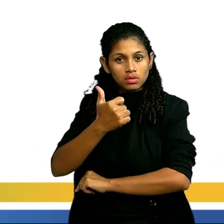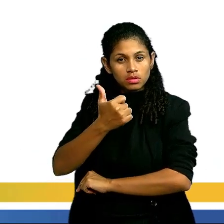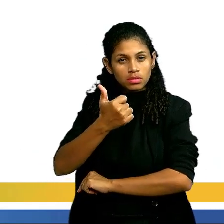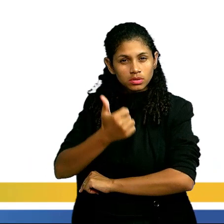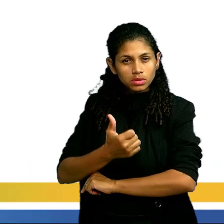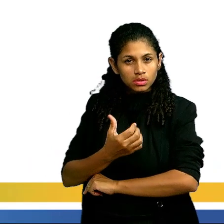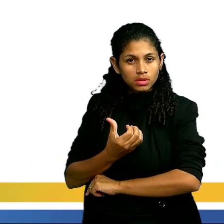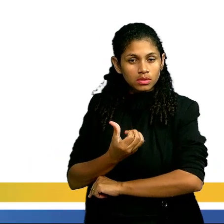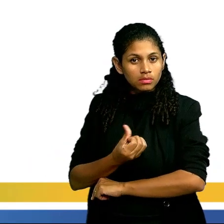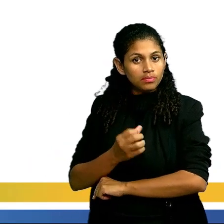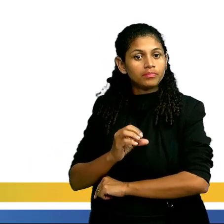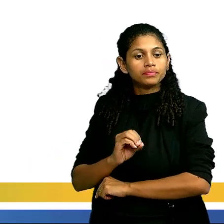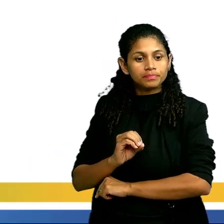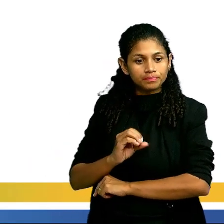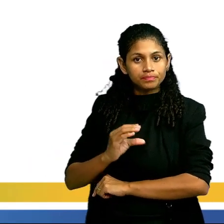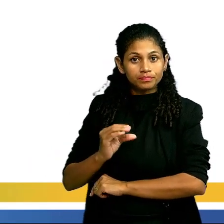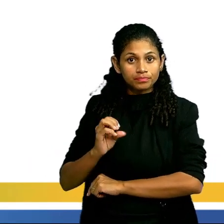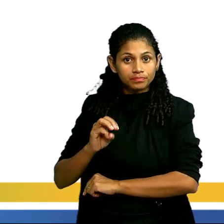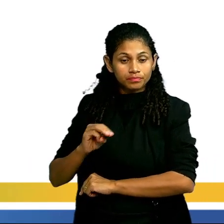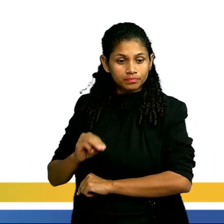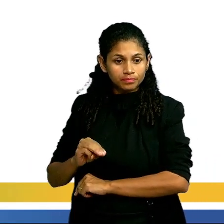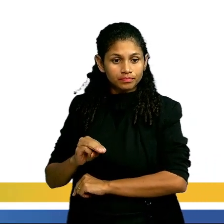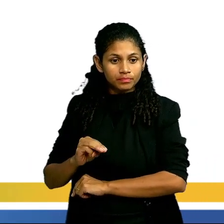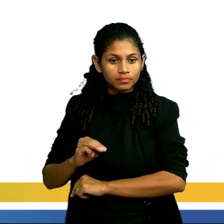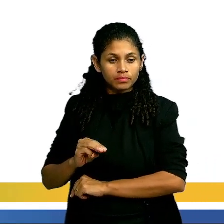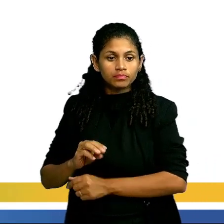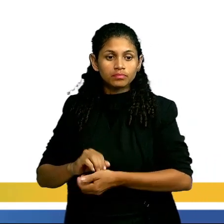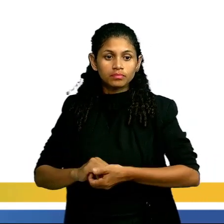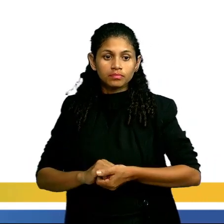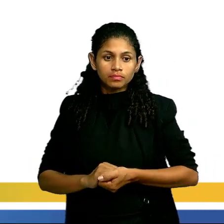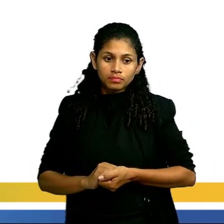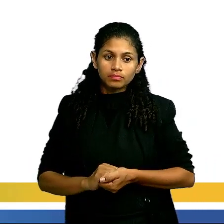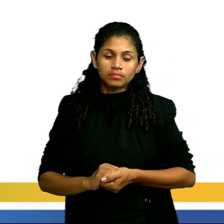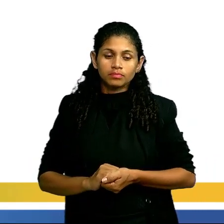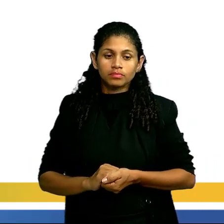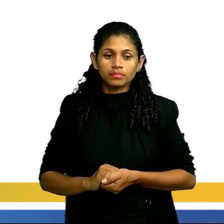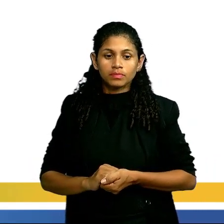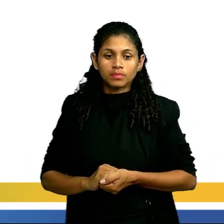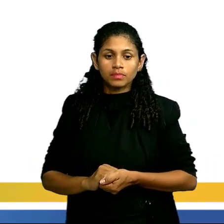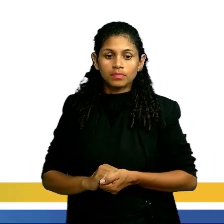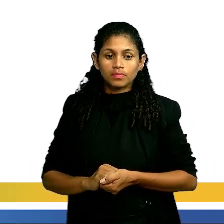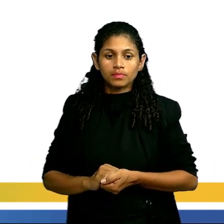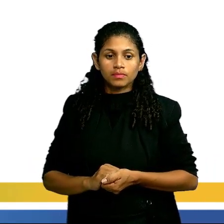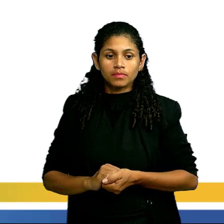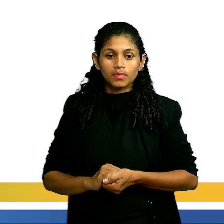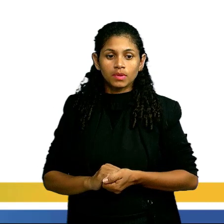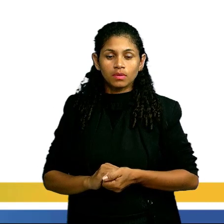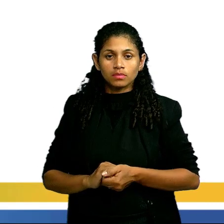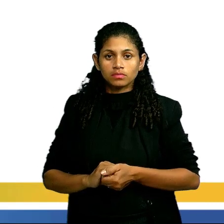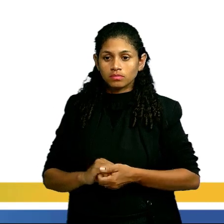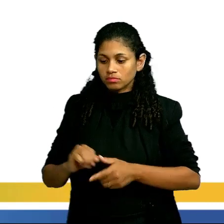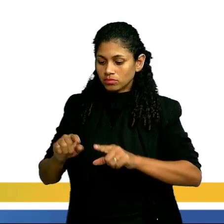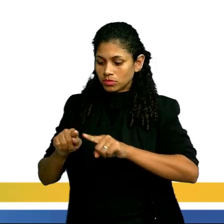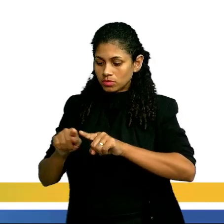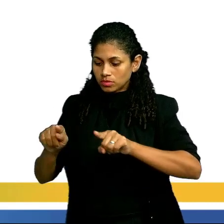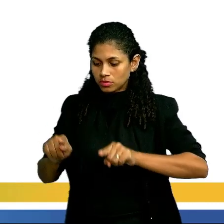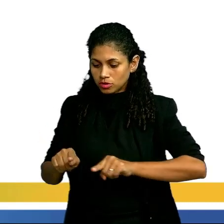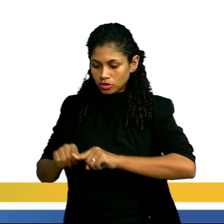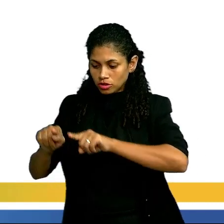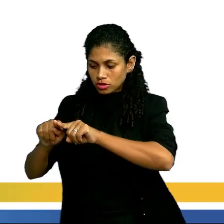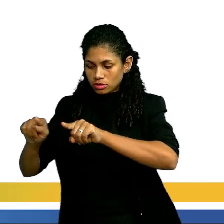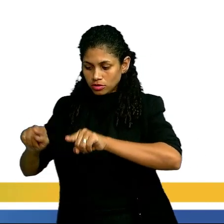Três ali, ao lado embaixo, tanto do lado direito como do lado esquerdo. 3 dela é igual a